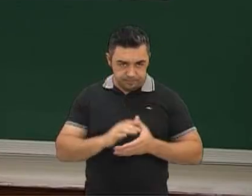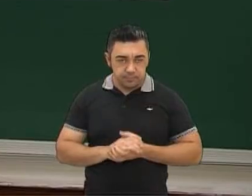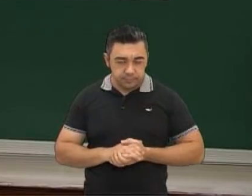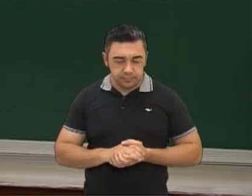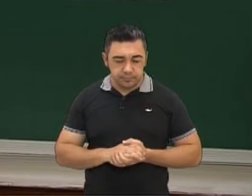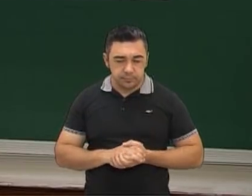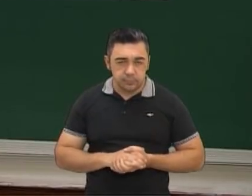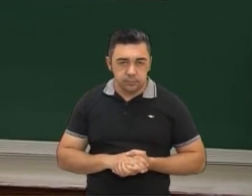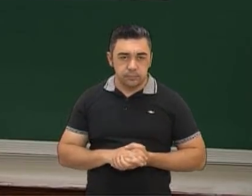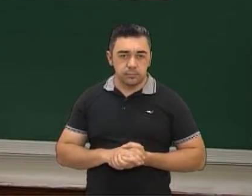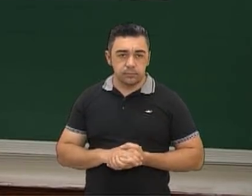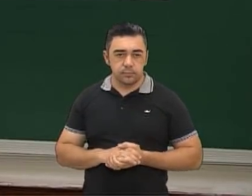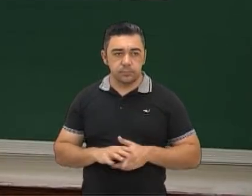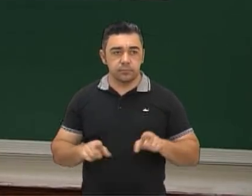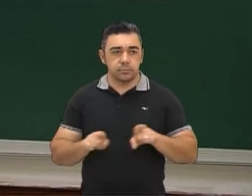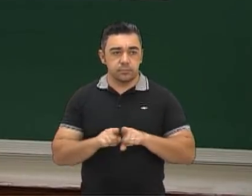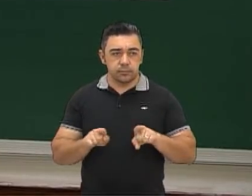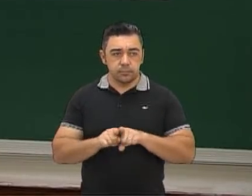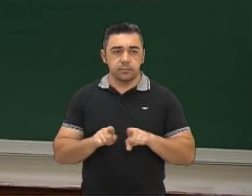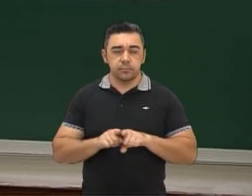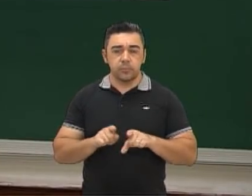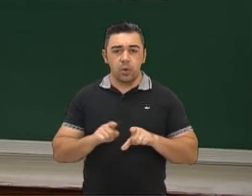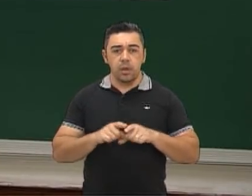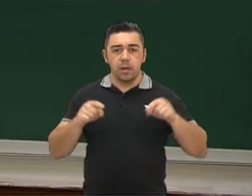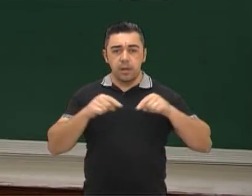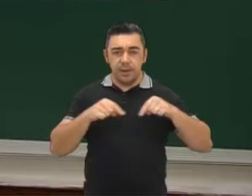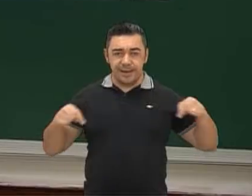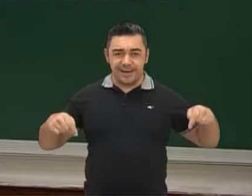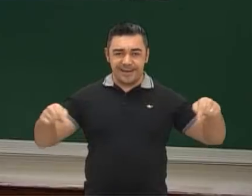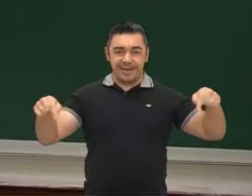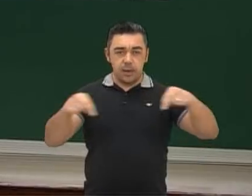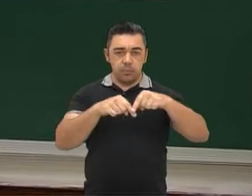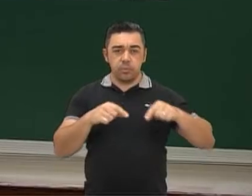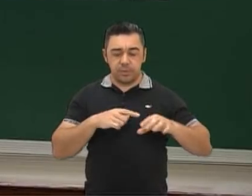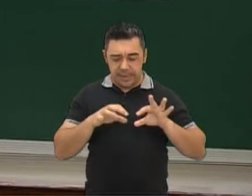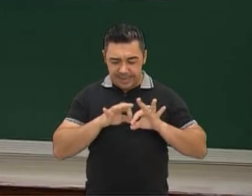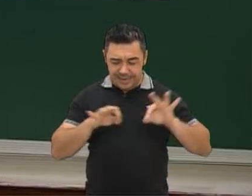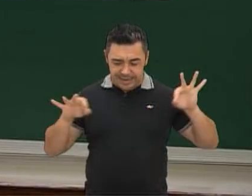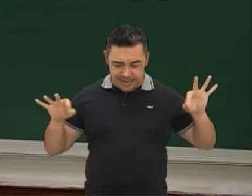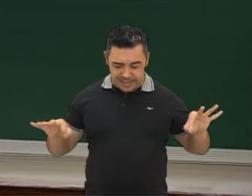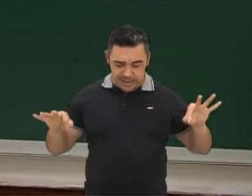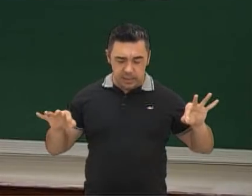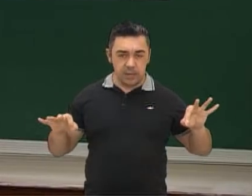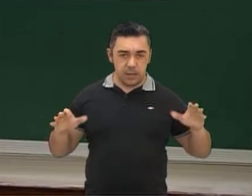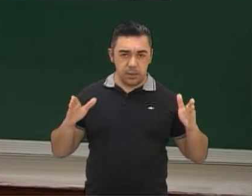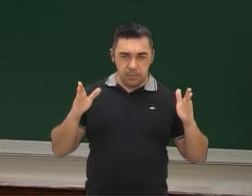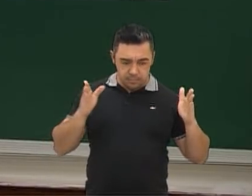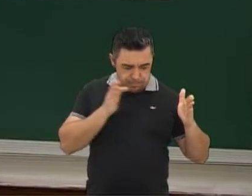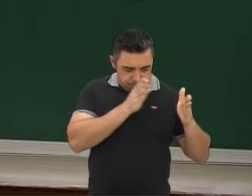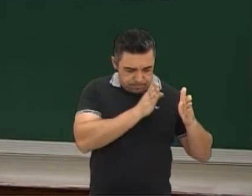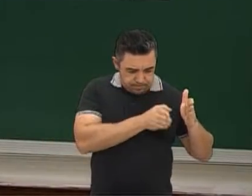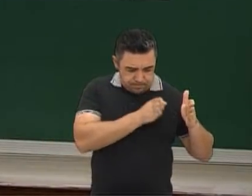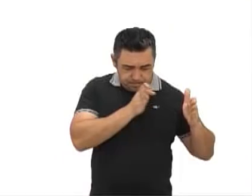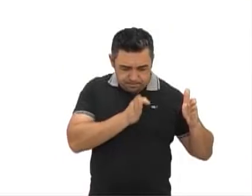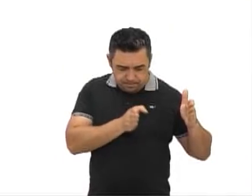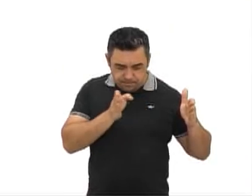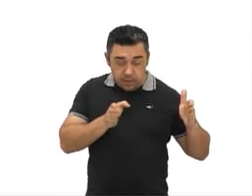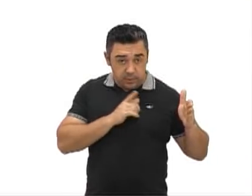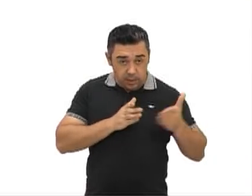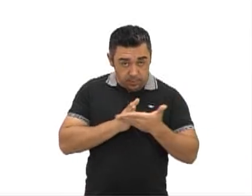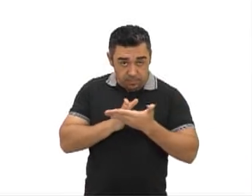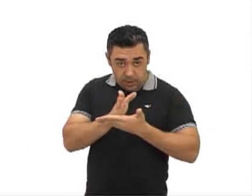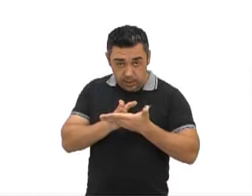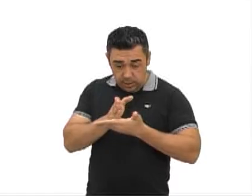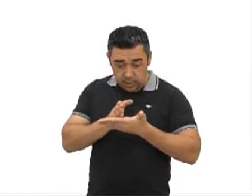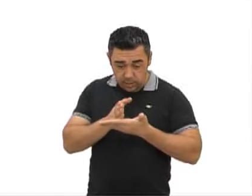tá? E ainda o campo tem algumas linhas que dividem ele. Então tem uma linha no meio do campo,